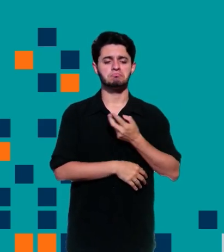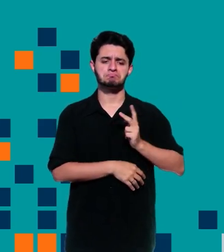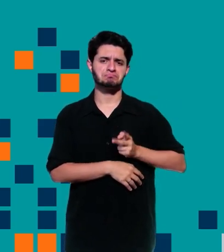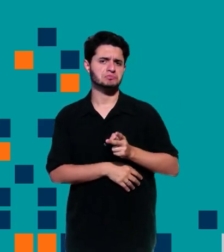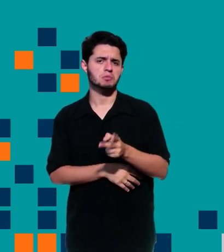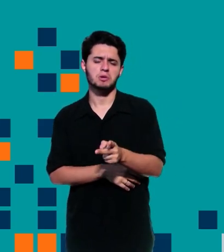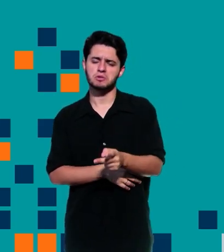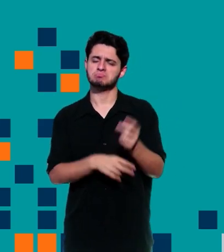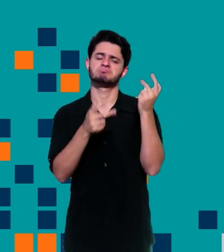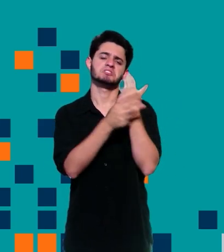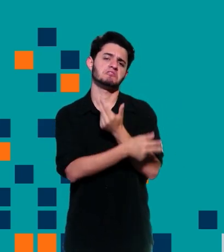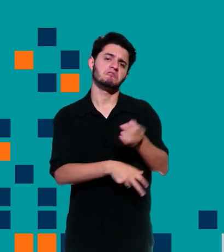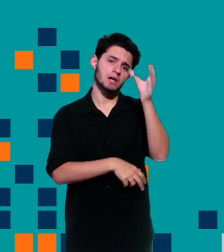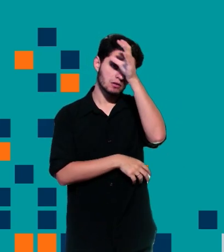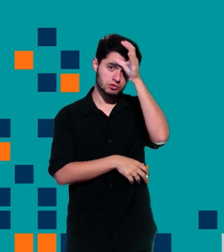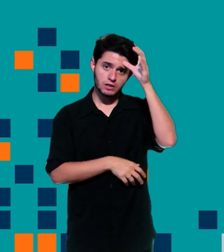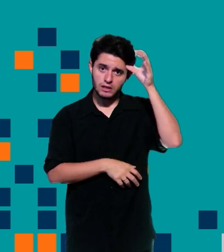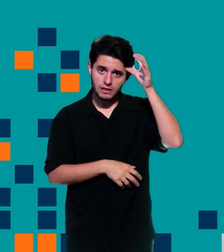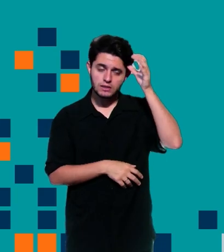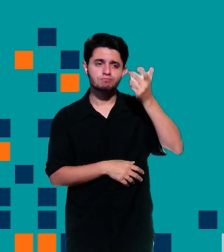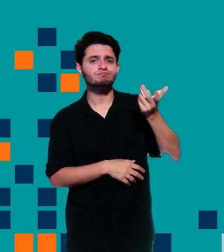com clientes